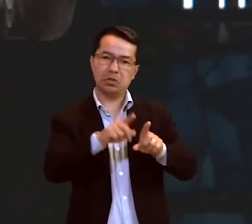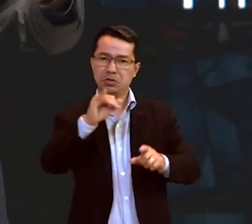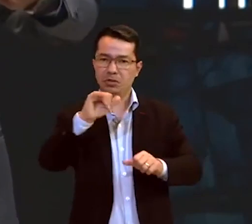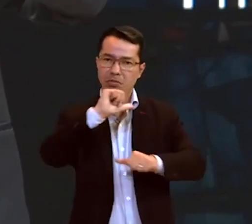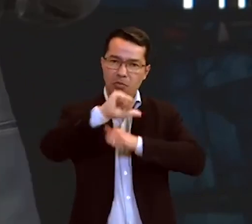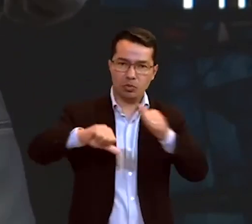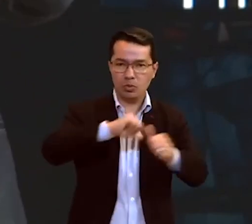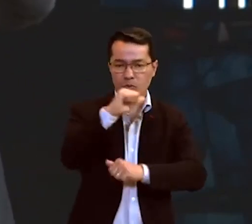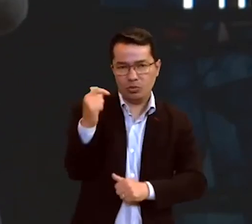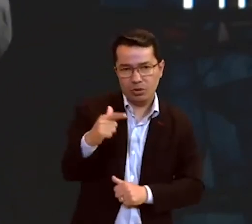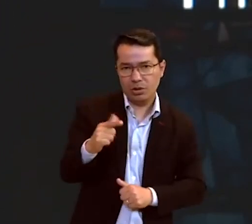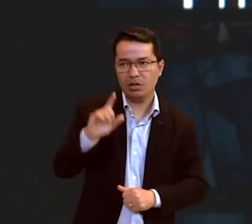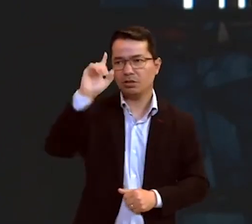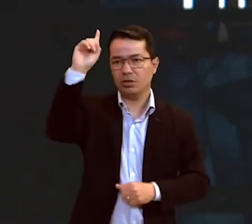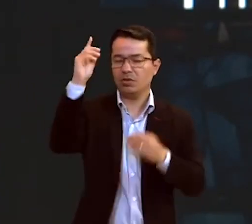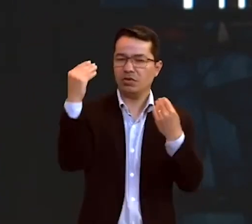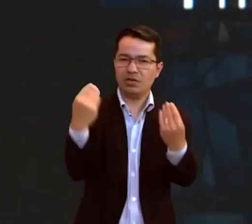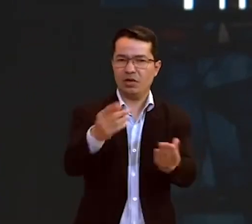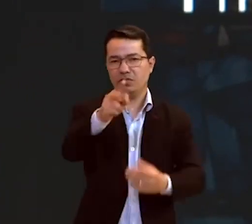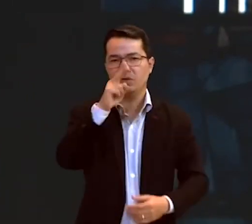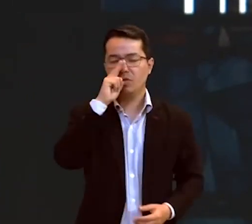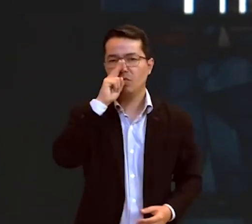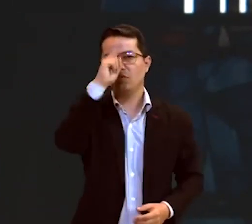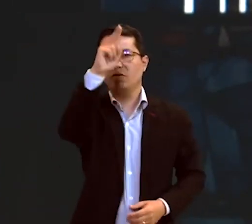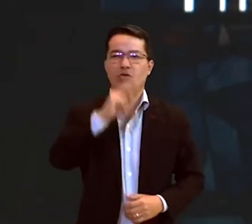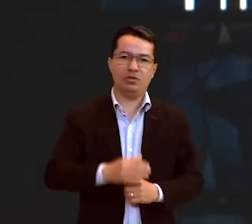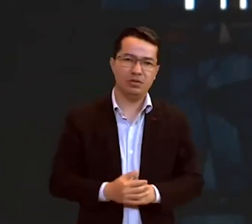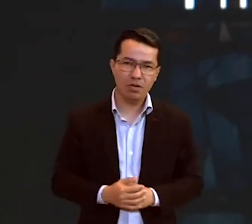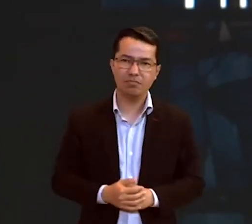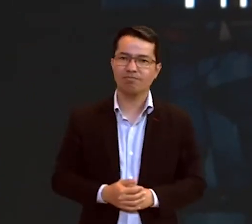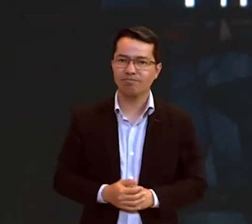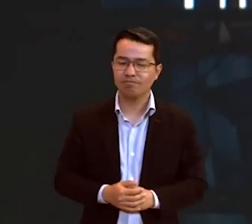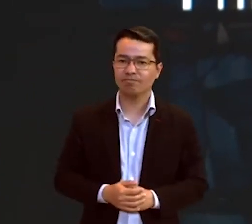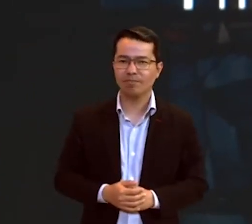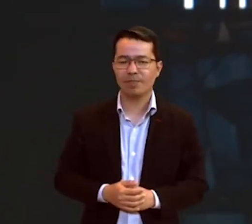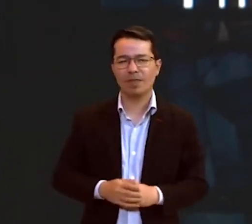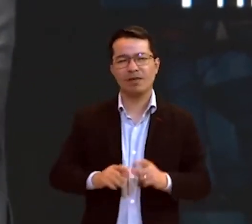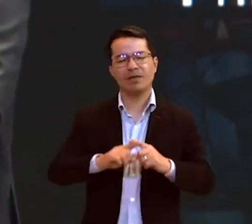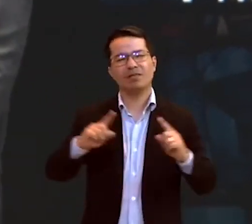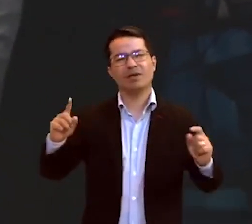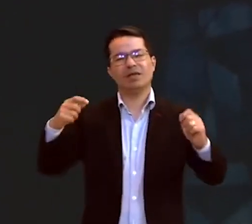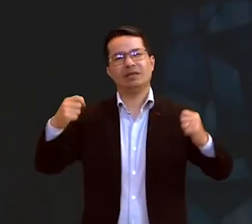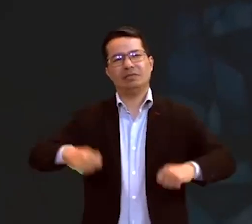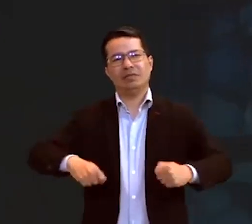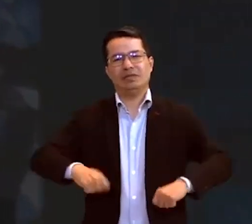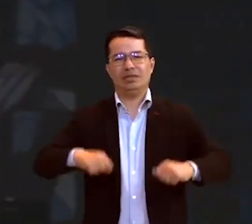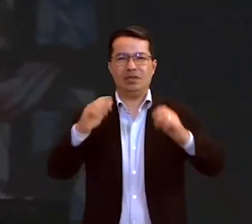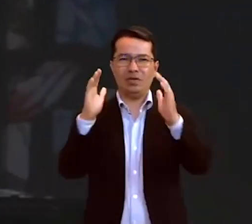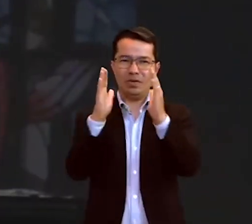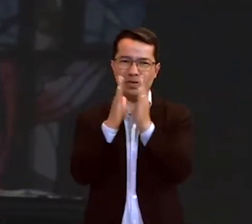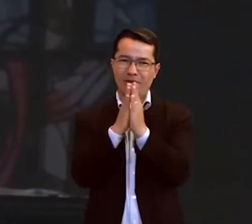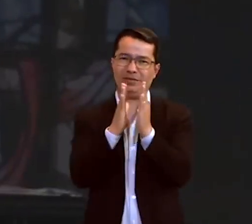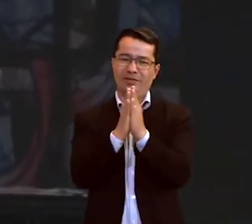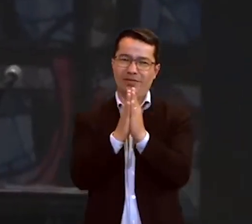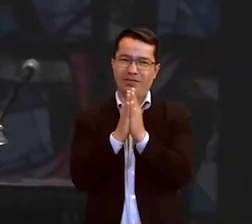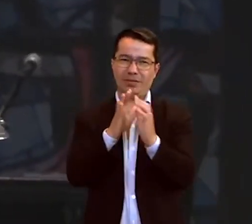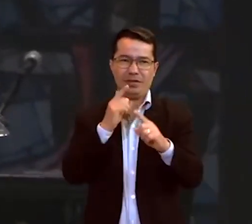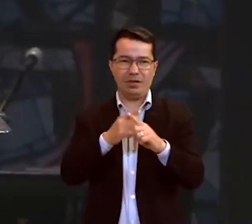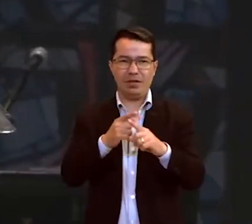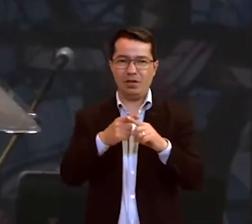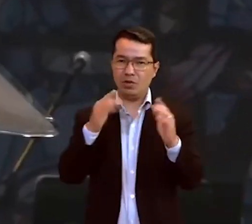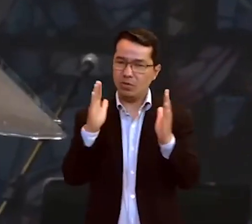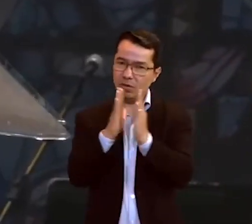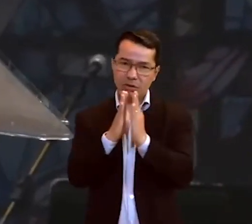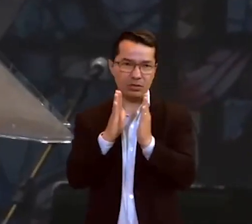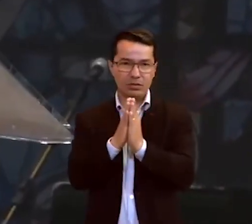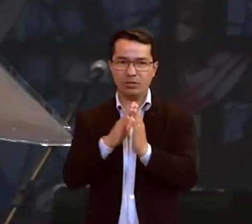as durezas e as circunstâncias que a vida possa colocar na tua vida. Mas a oração é a resposta. E a